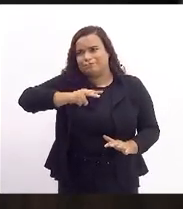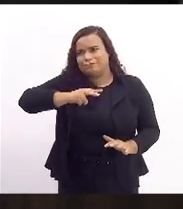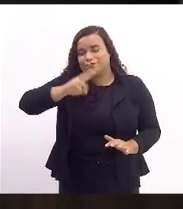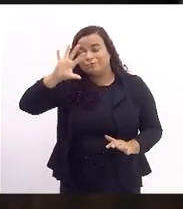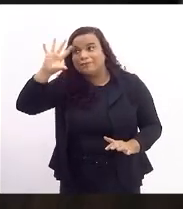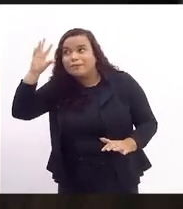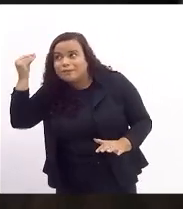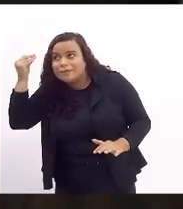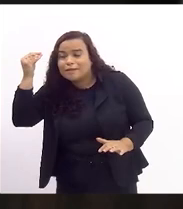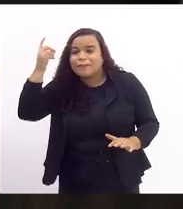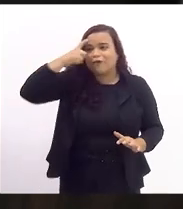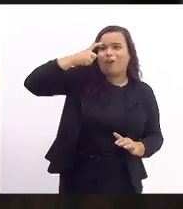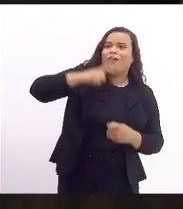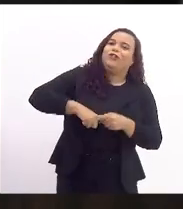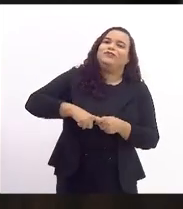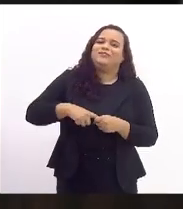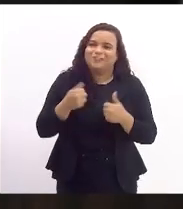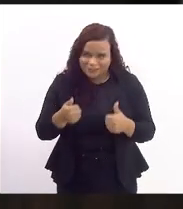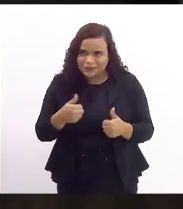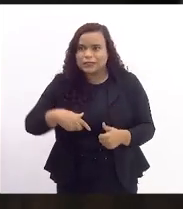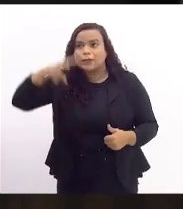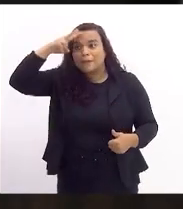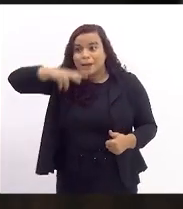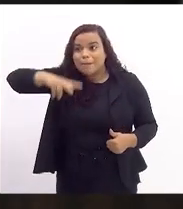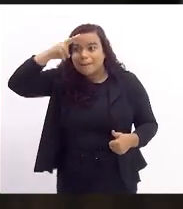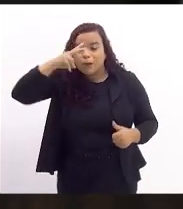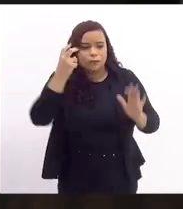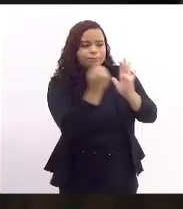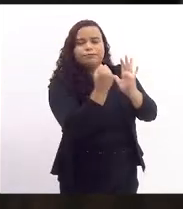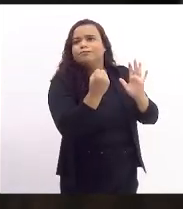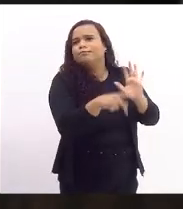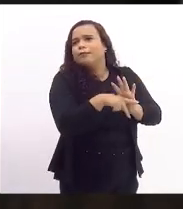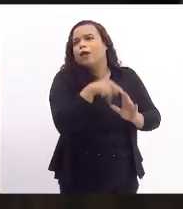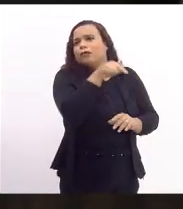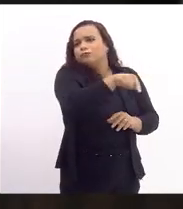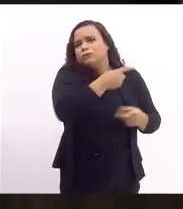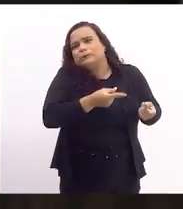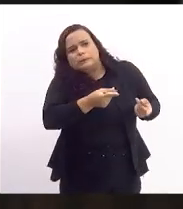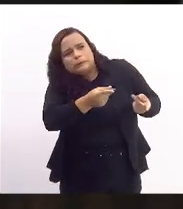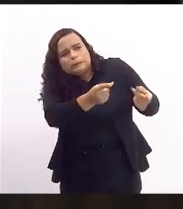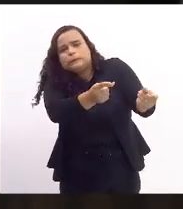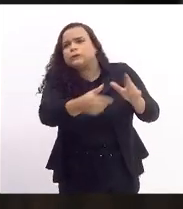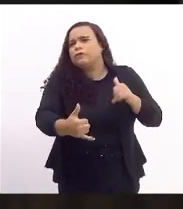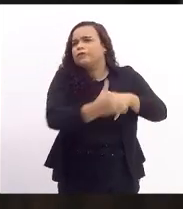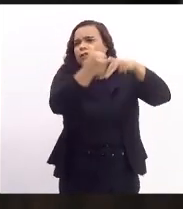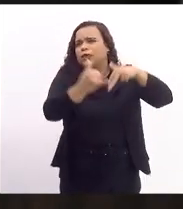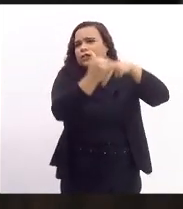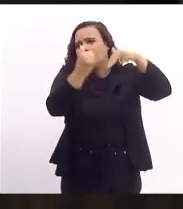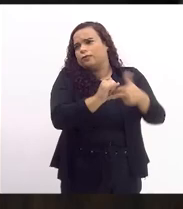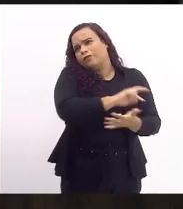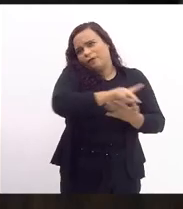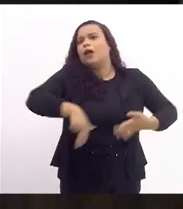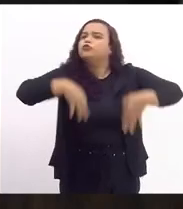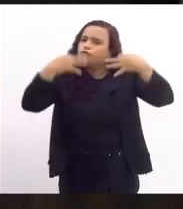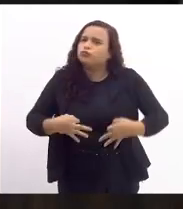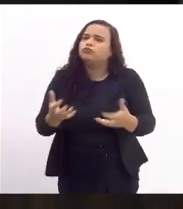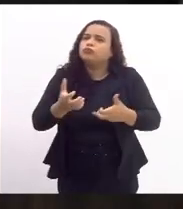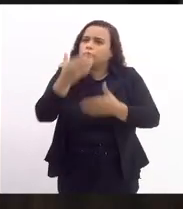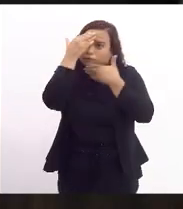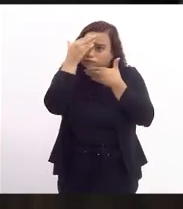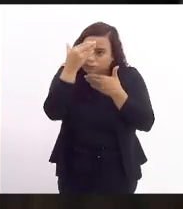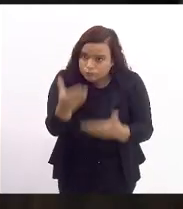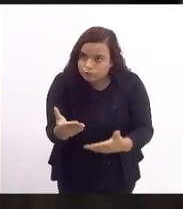à memória um memorial em relação às vítimas bom então nada mais que justo aqui que ela